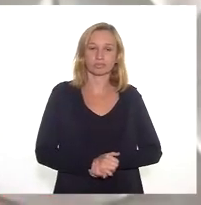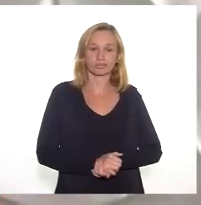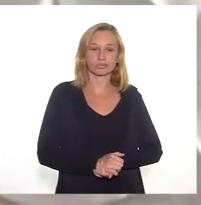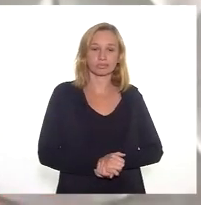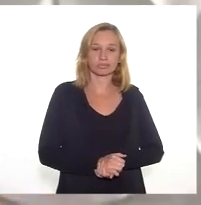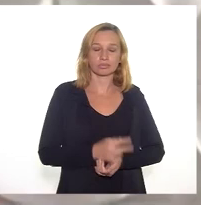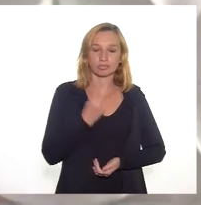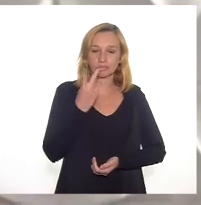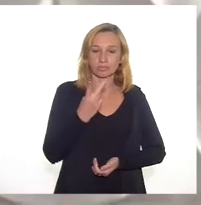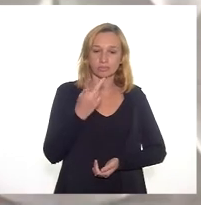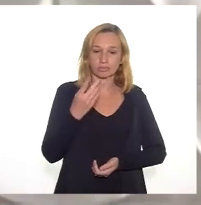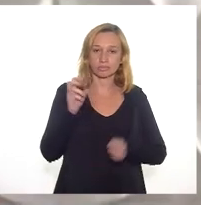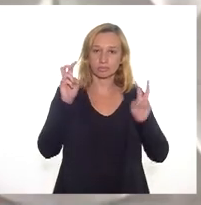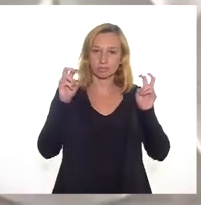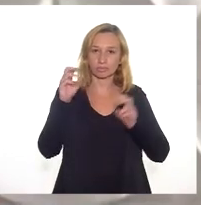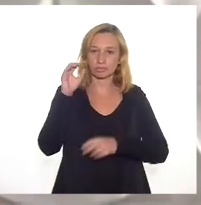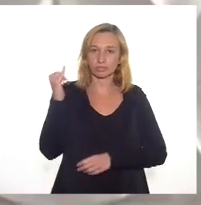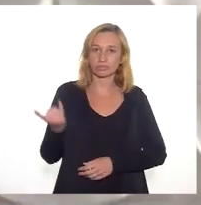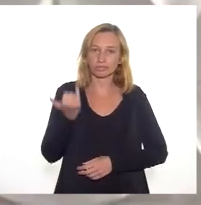Sobre dois temas